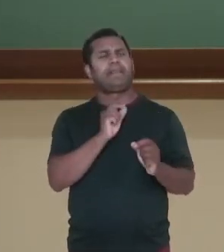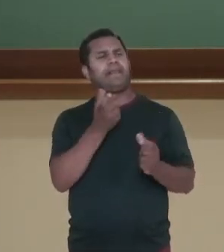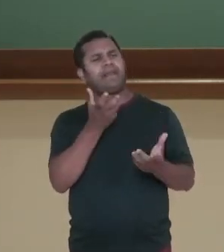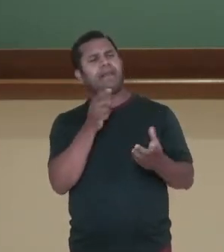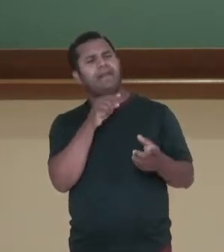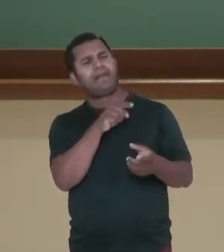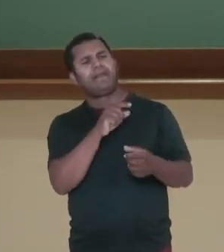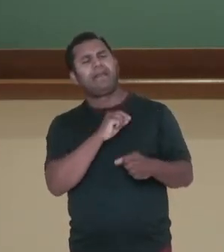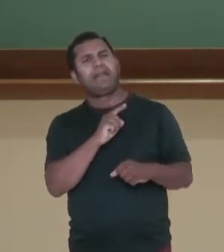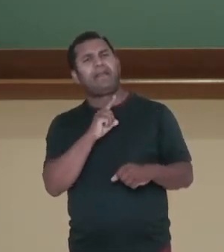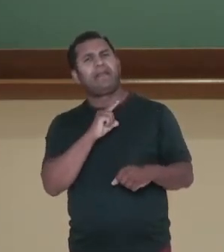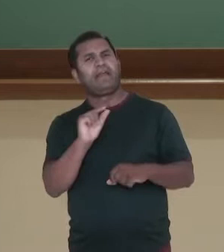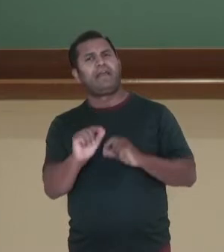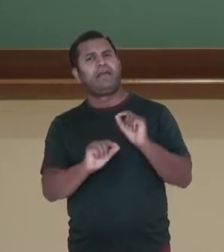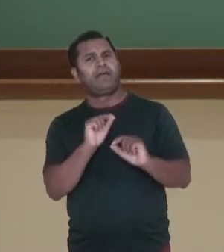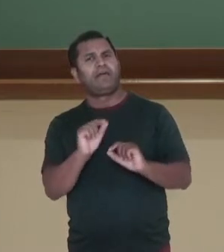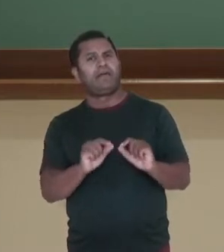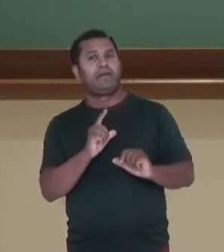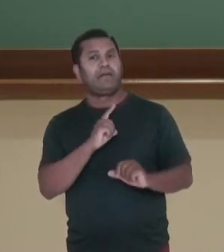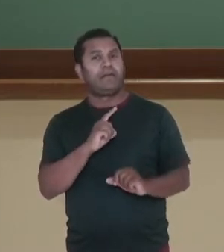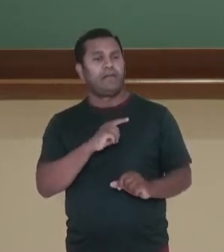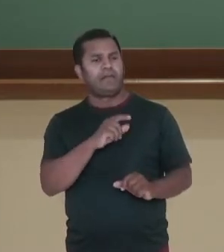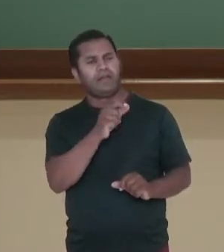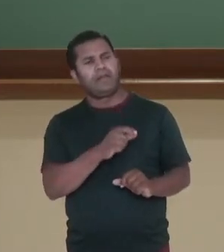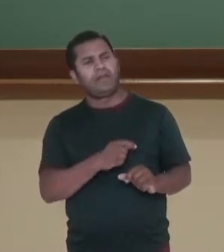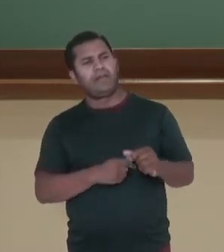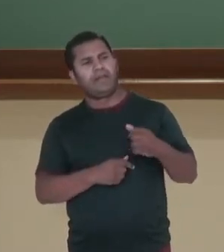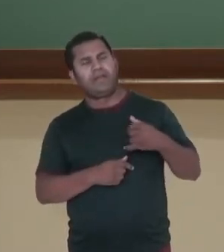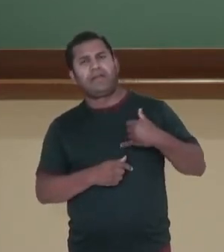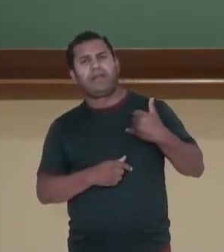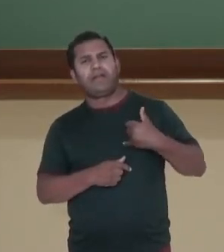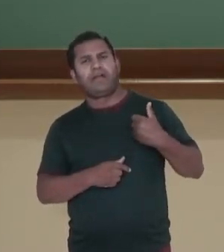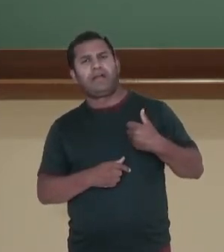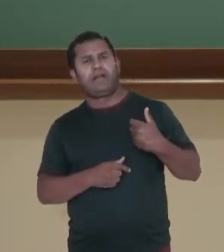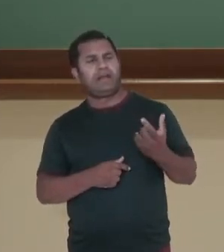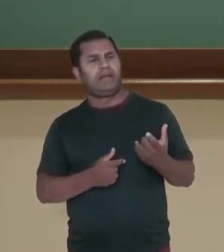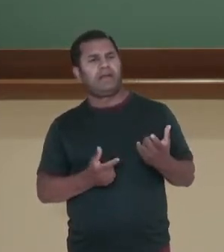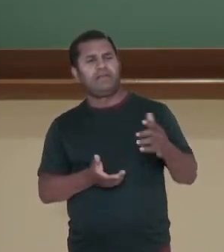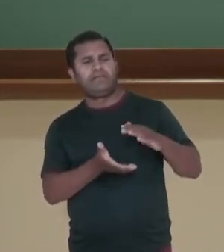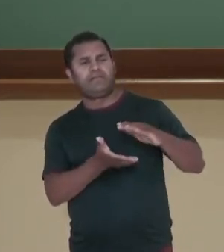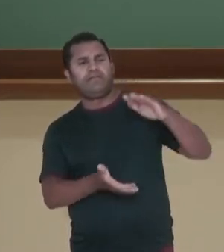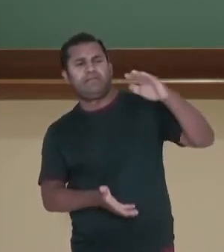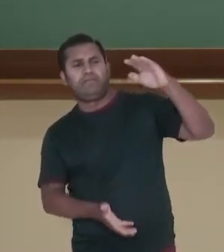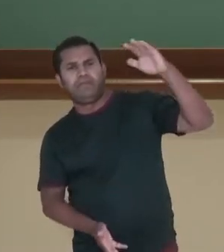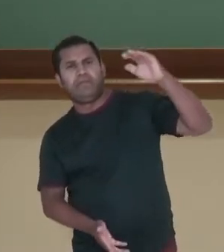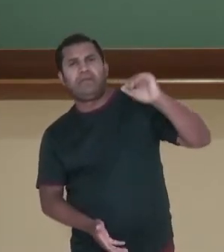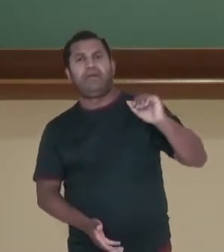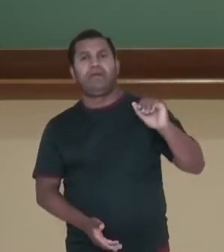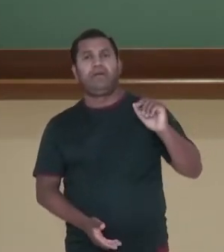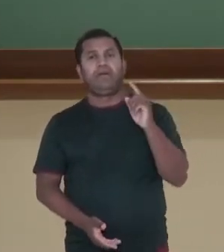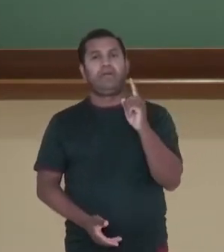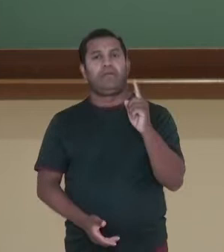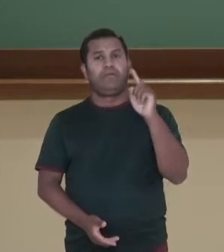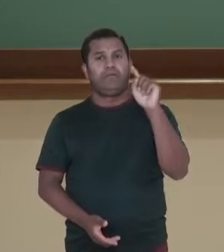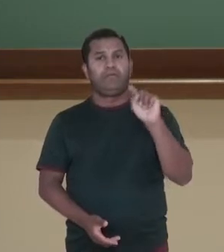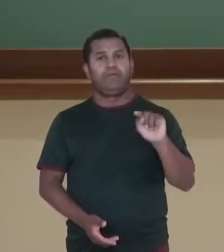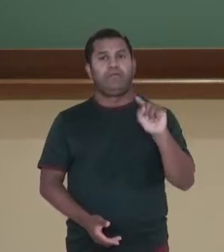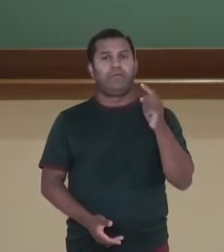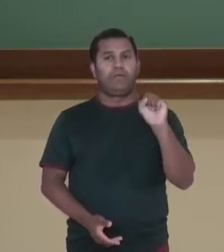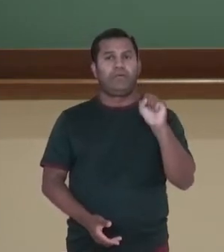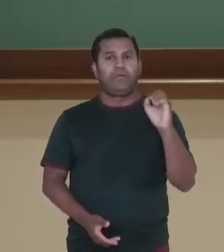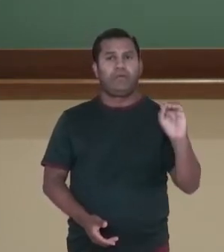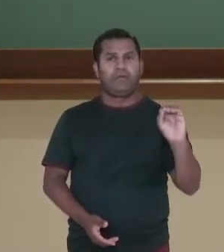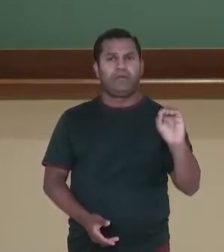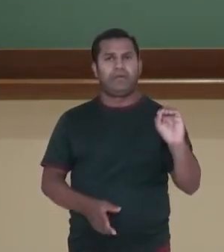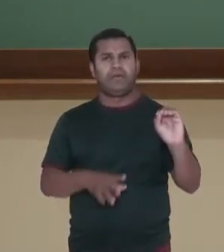que eu vou produzir, ele tenha 1,80 m. Então, é o que eu acho ideal, mas será que o outro acha que